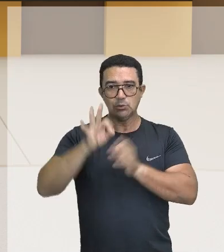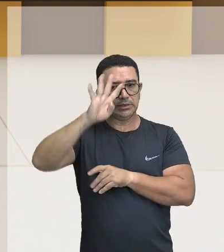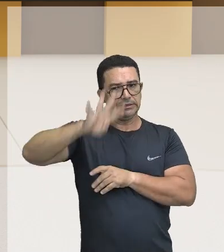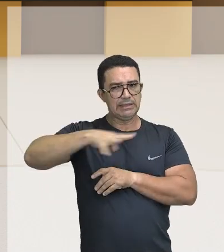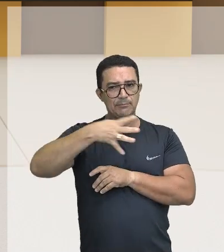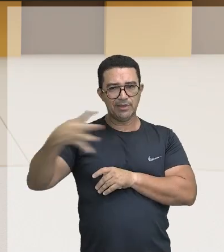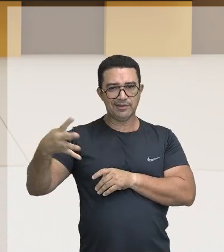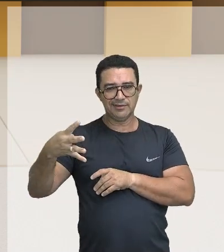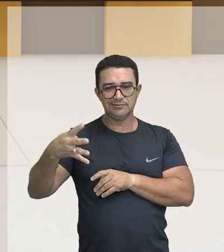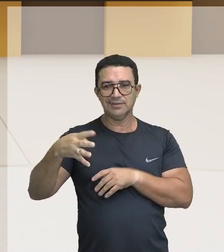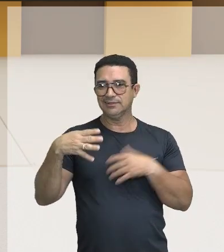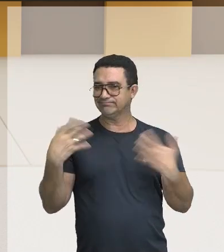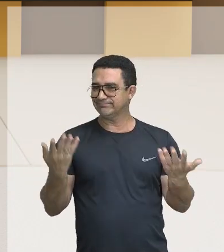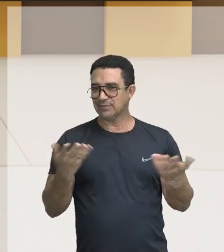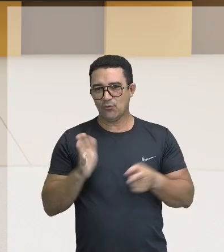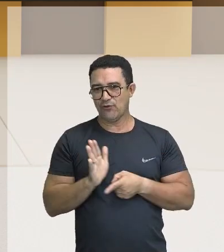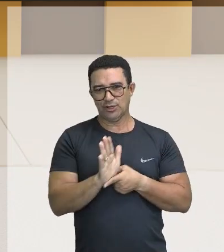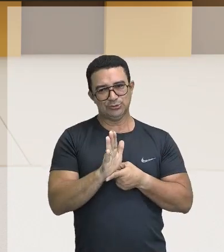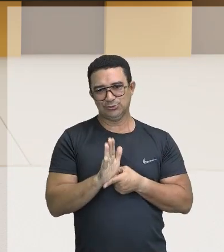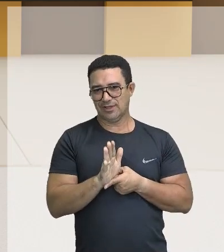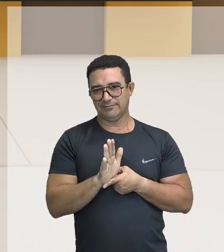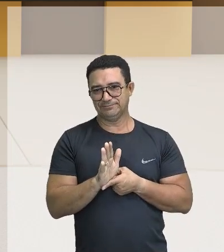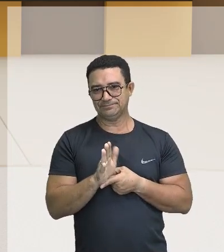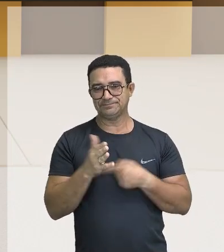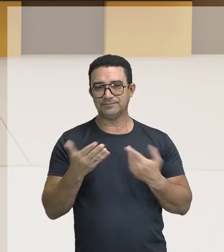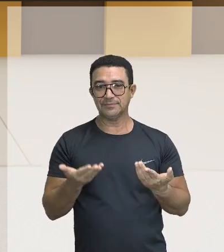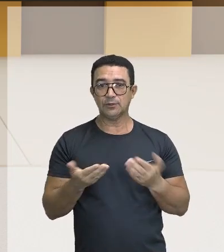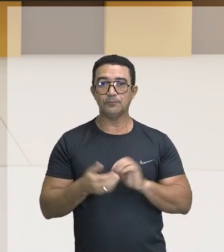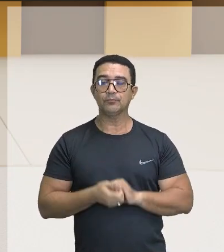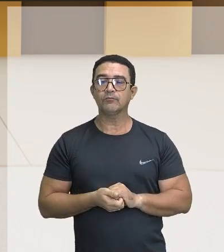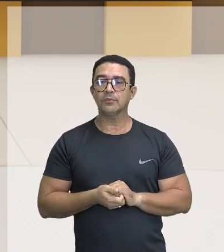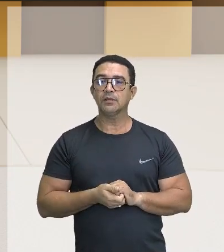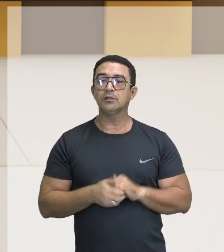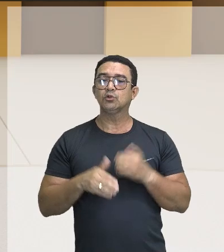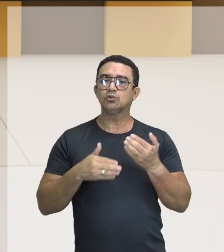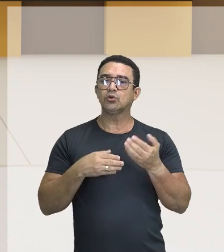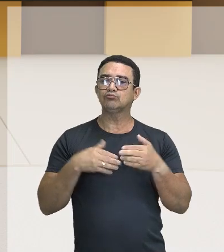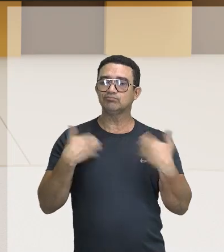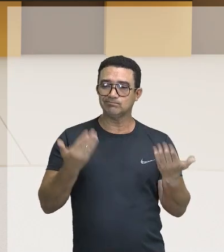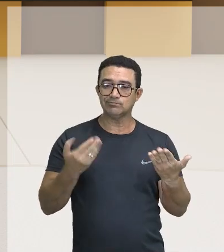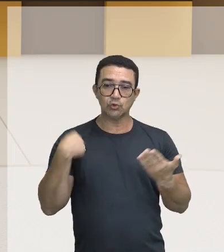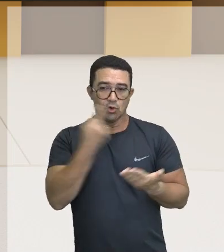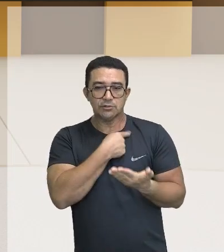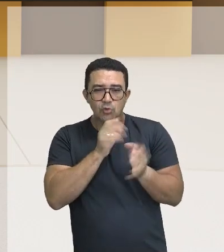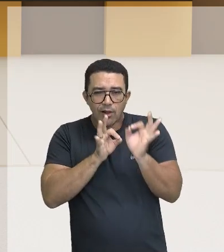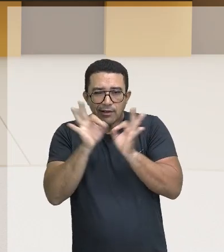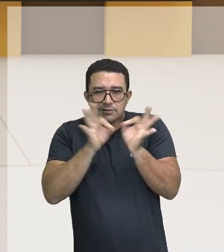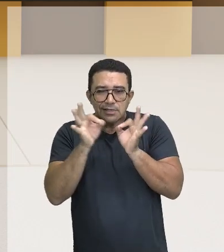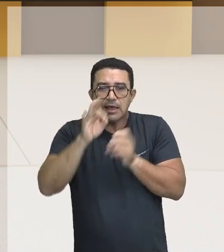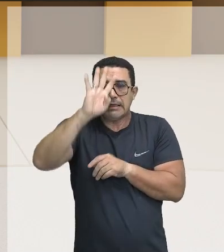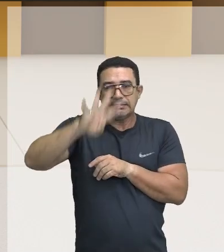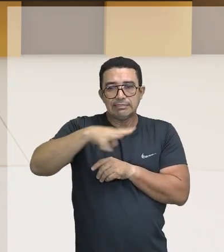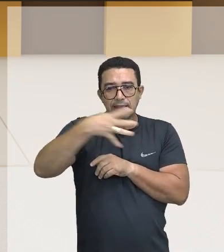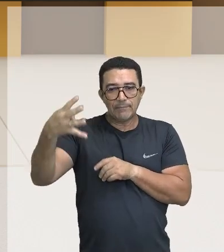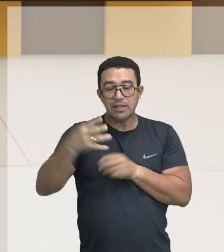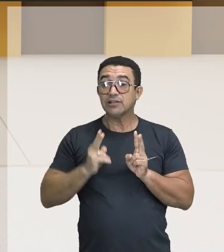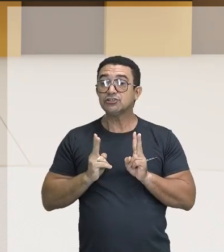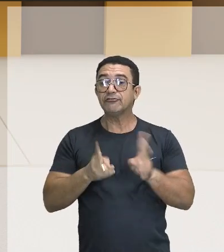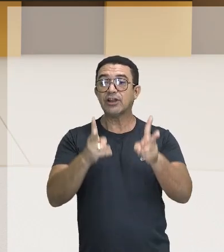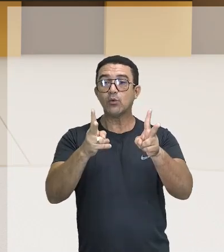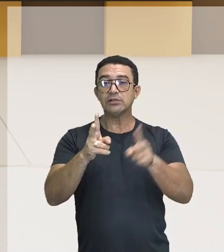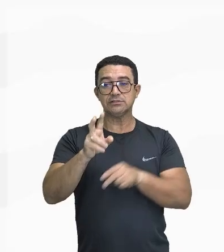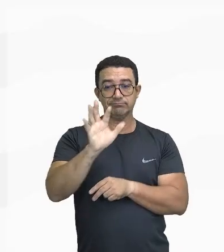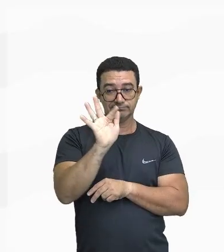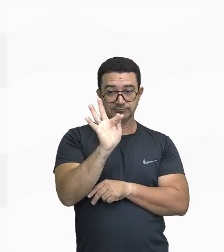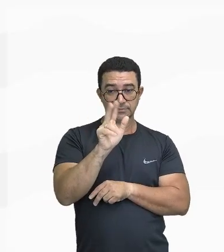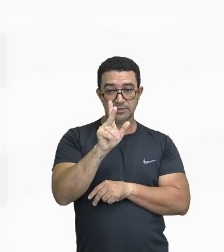que está, não nos ajudaria muito. Então, o que a gente vai criar? A gente vem criar as tabelas de frequência. Vamos ver o que elas